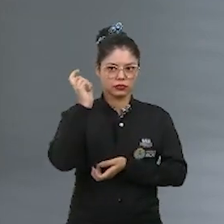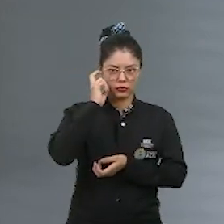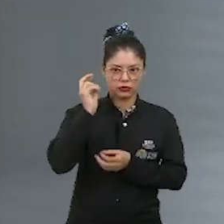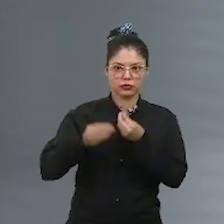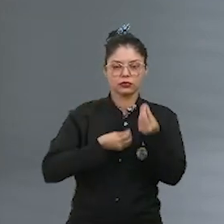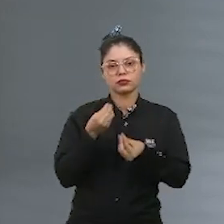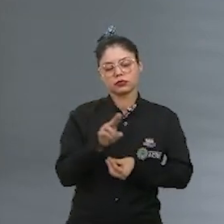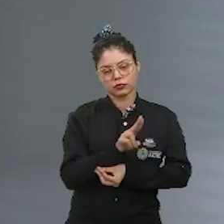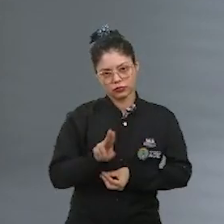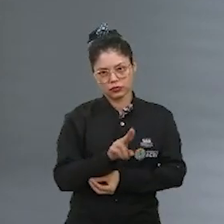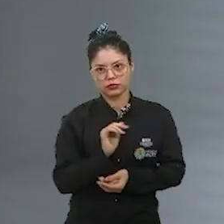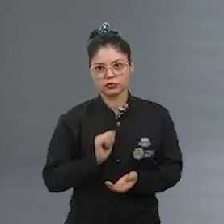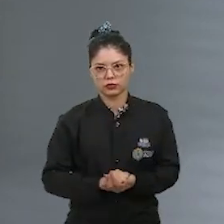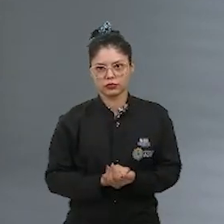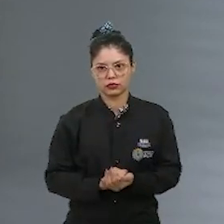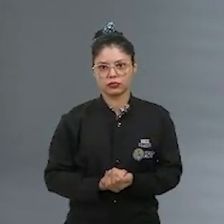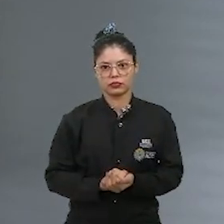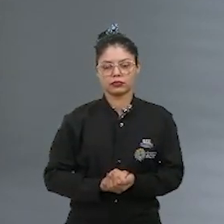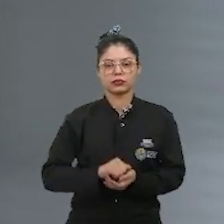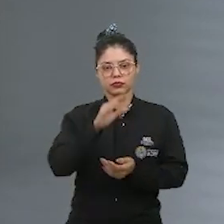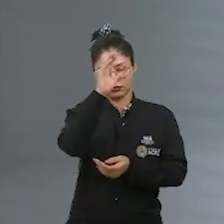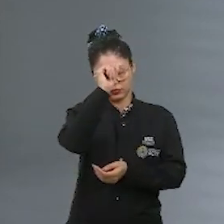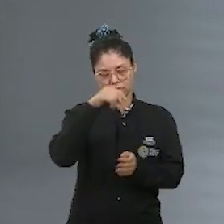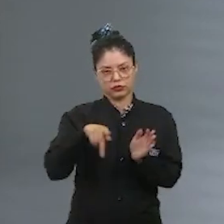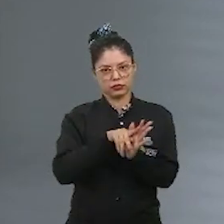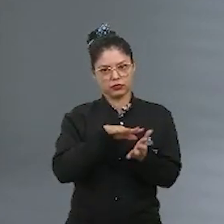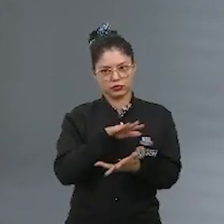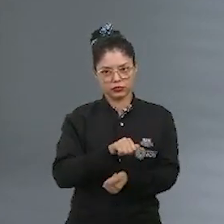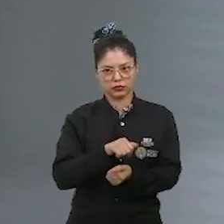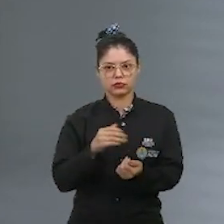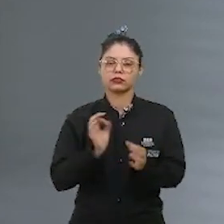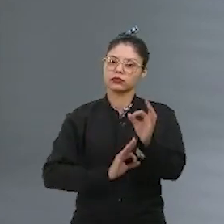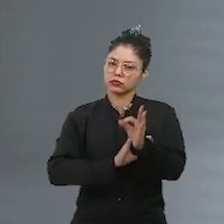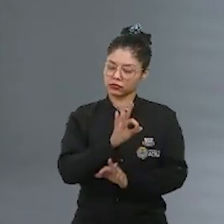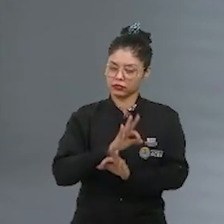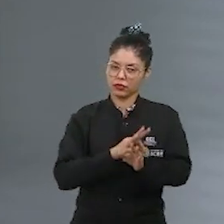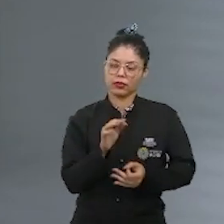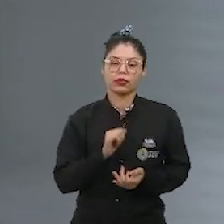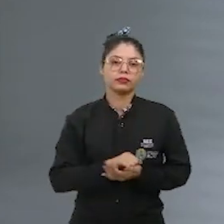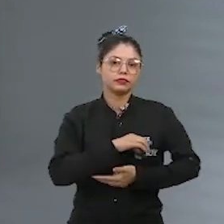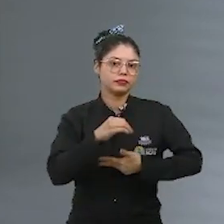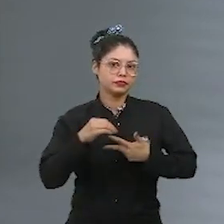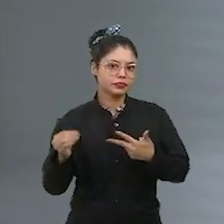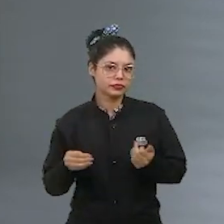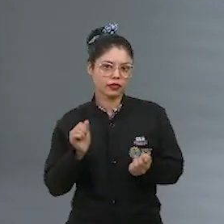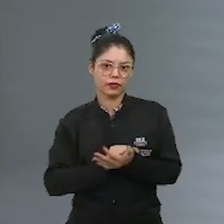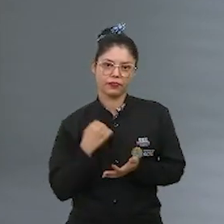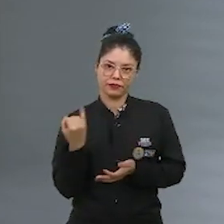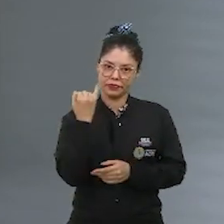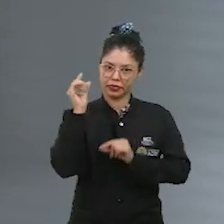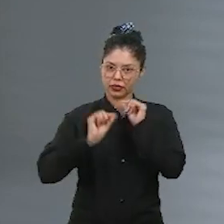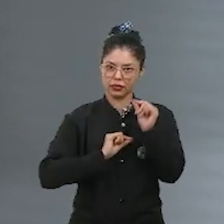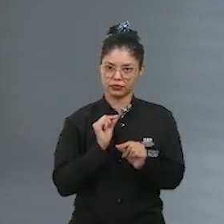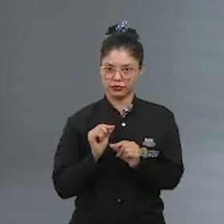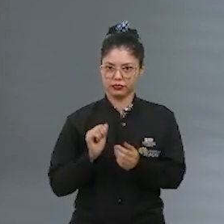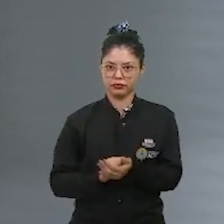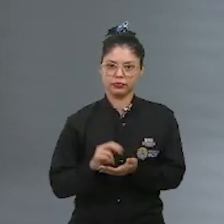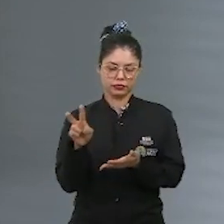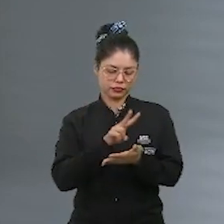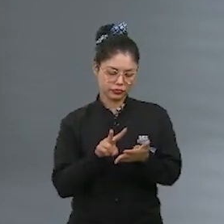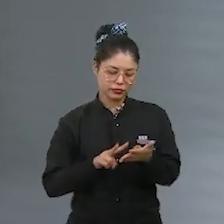eu gosto de chamar, o seu conhecimento de mundo. Gente, nessa preparação para o Enem é importante você